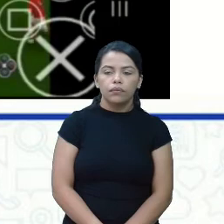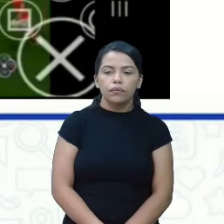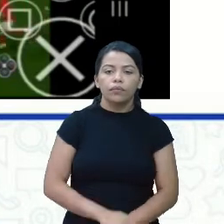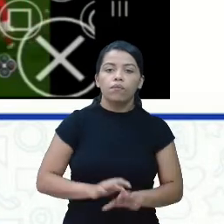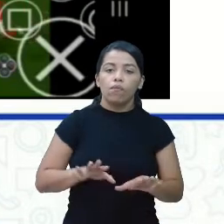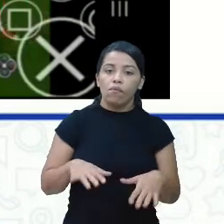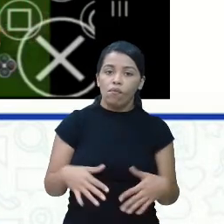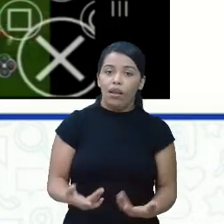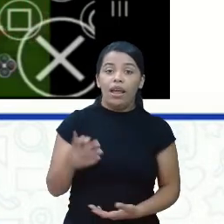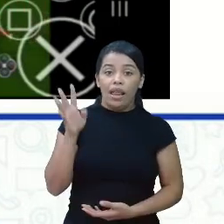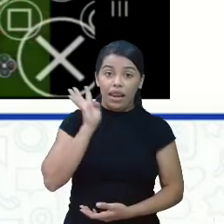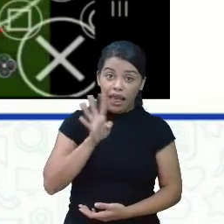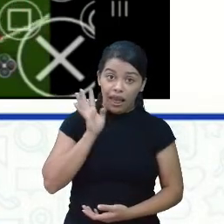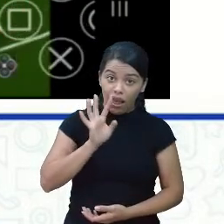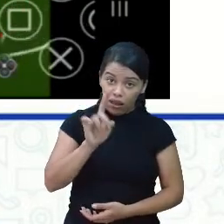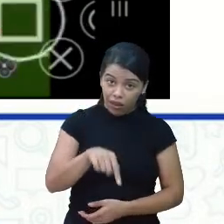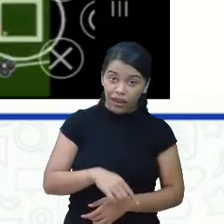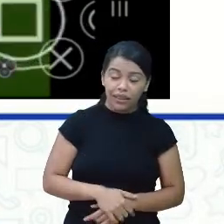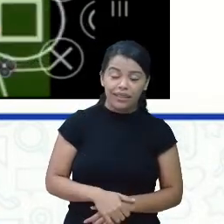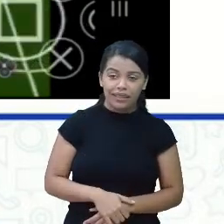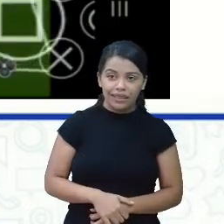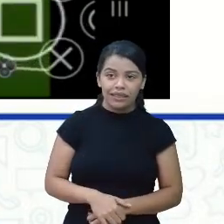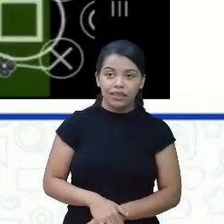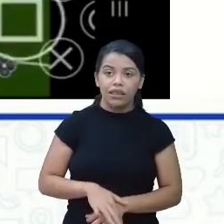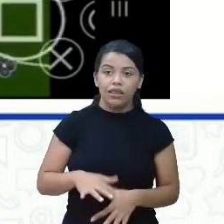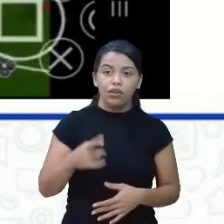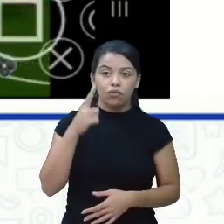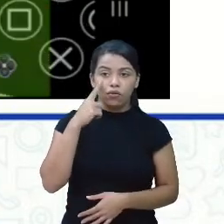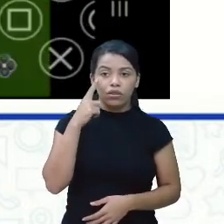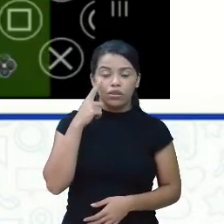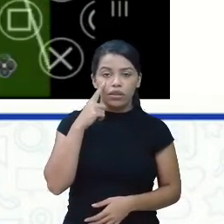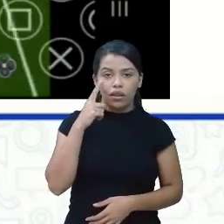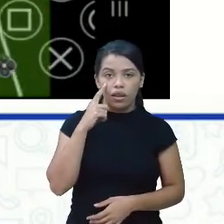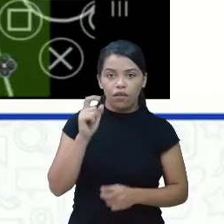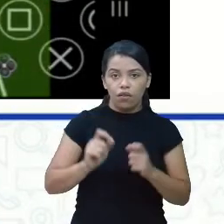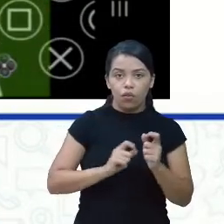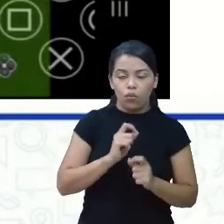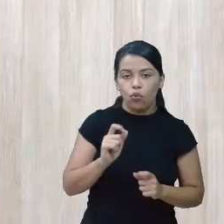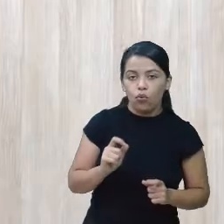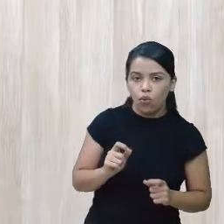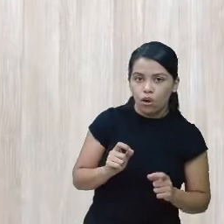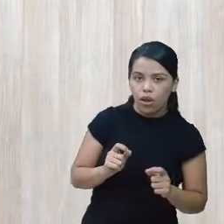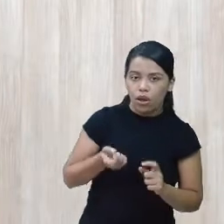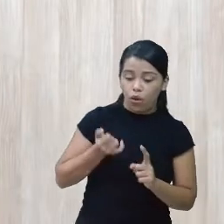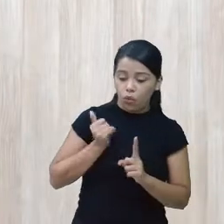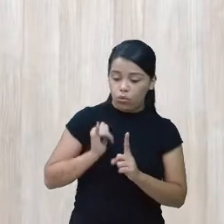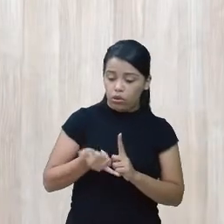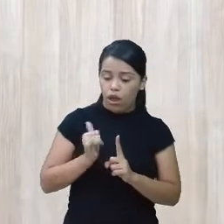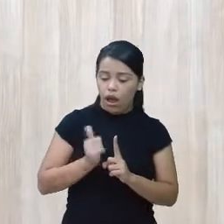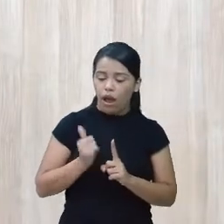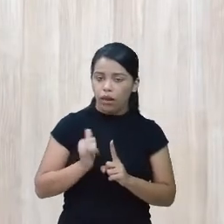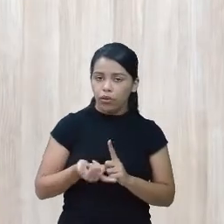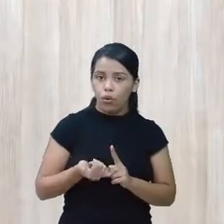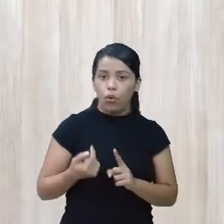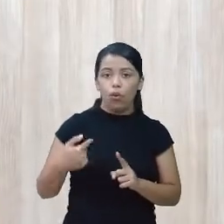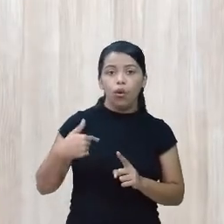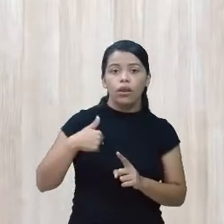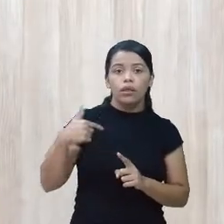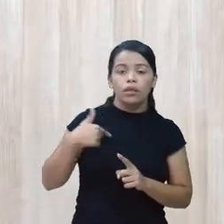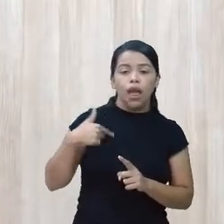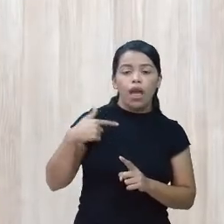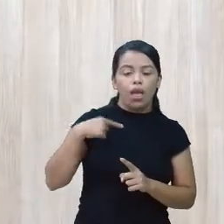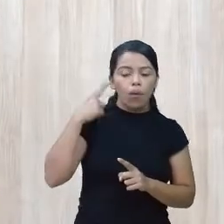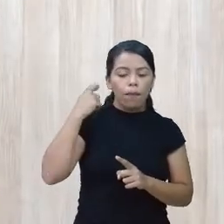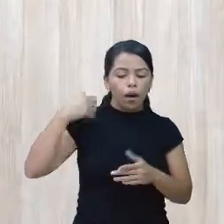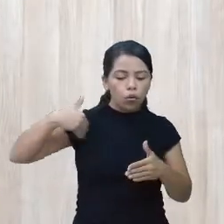Muito legal esse, né? Aí vocês veem o narrador, o barulho do chute, a